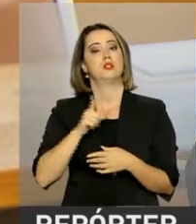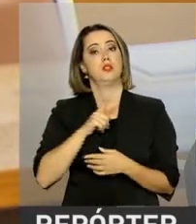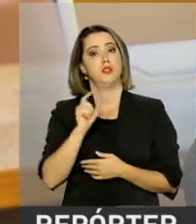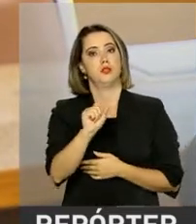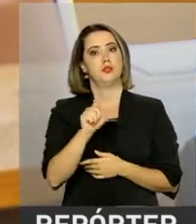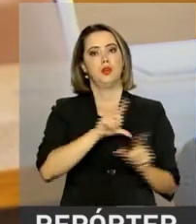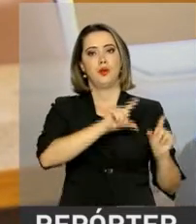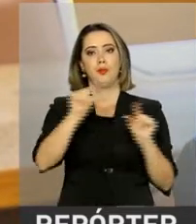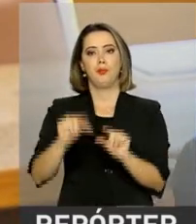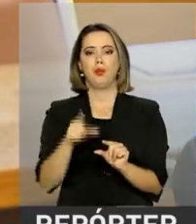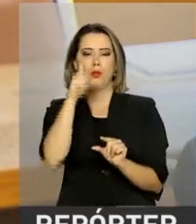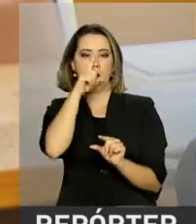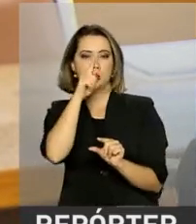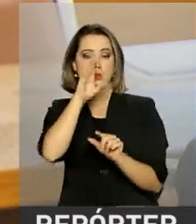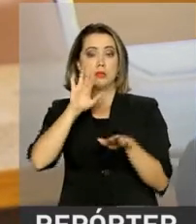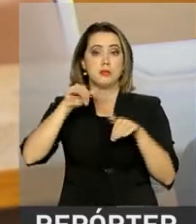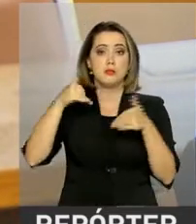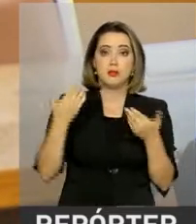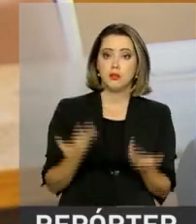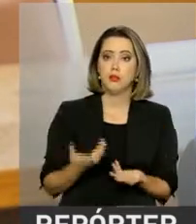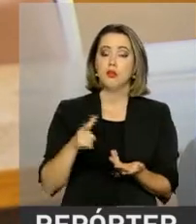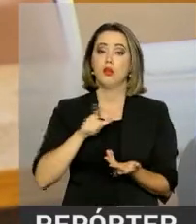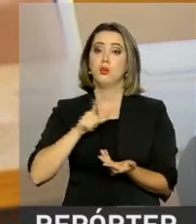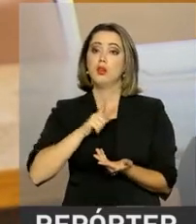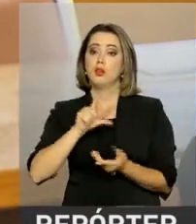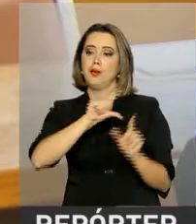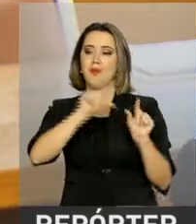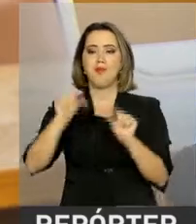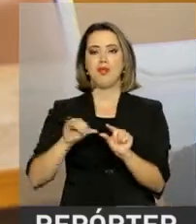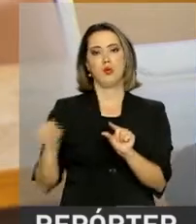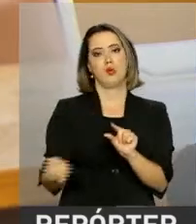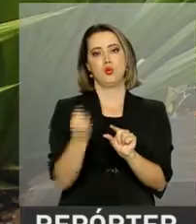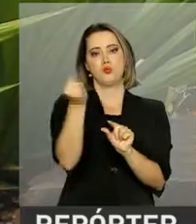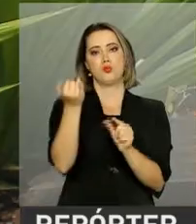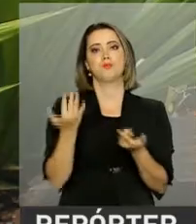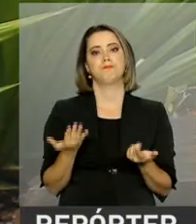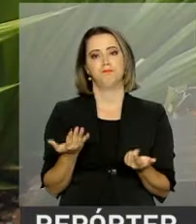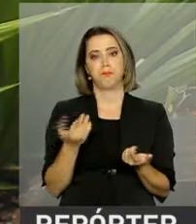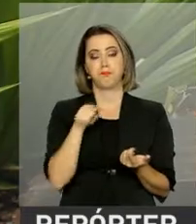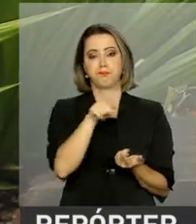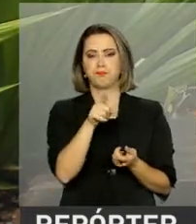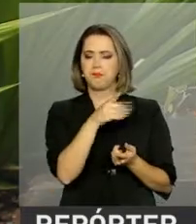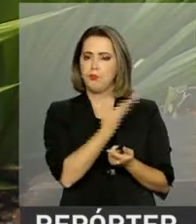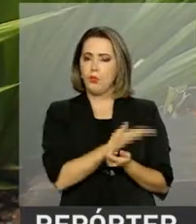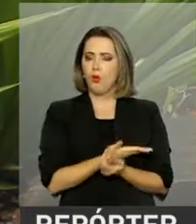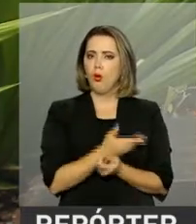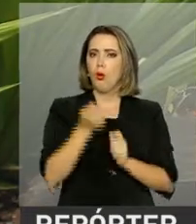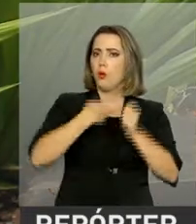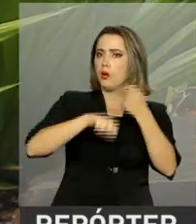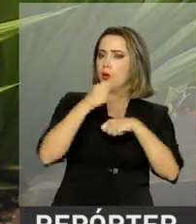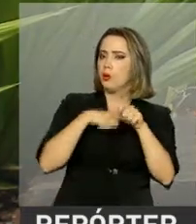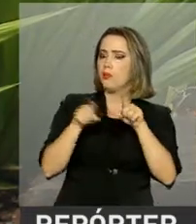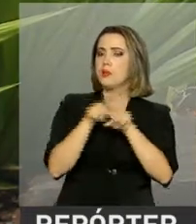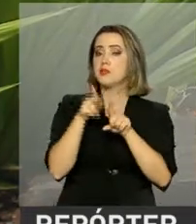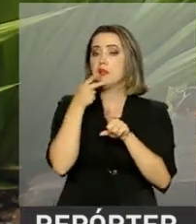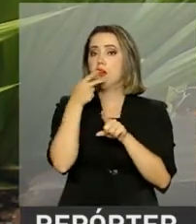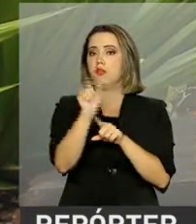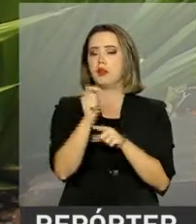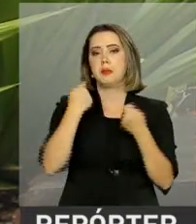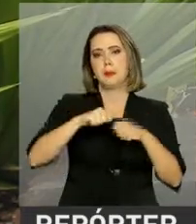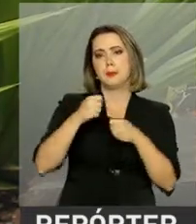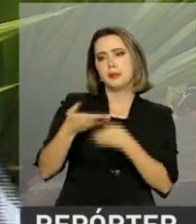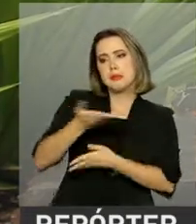em menor risco em geral ele tem uma taxa de juros mais baixos o economista roberto piscitelli alerta que é preciso saber